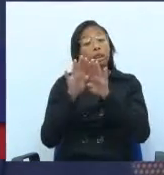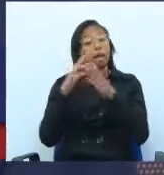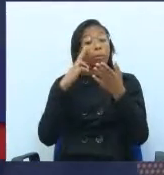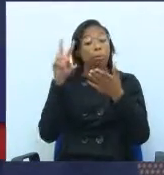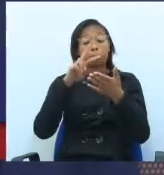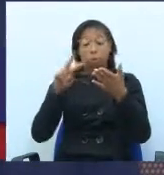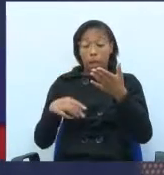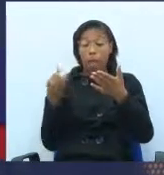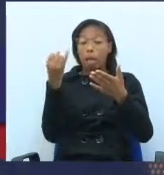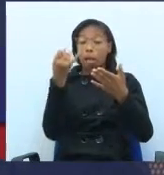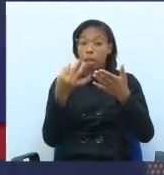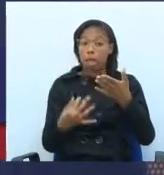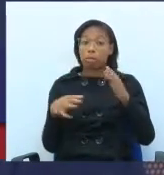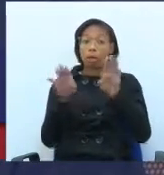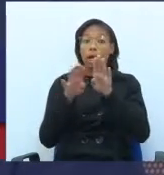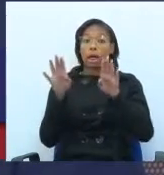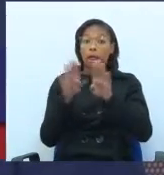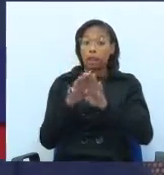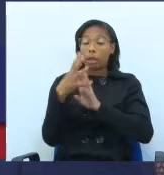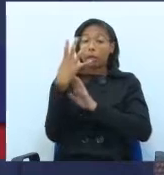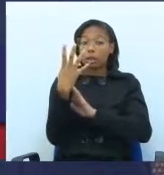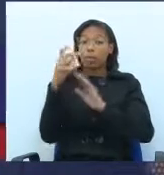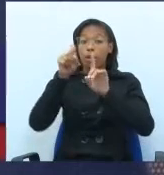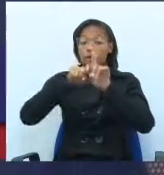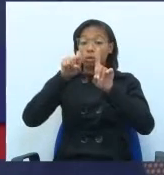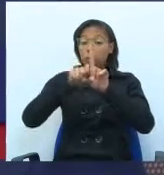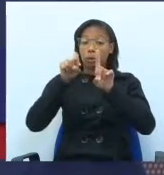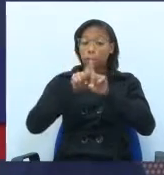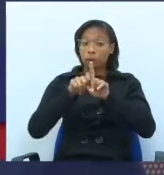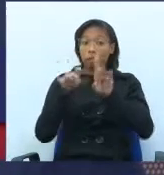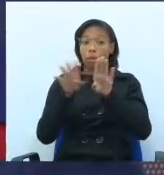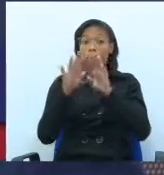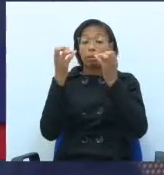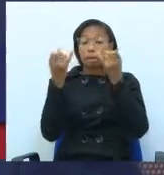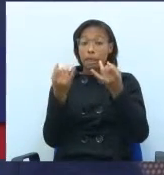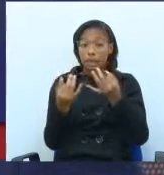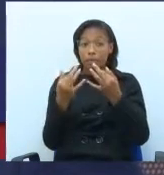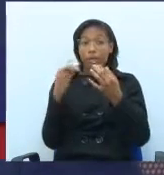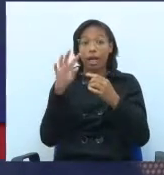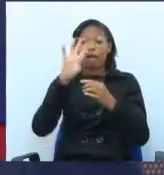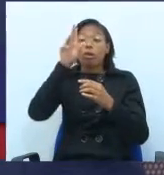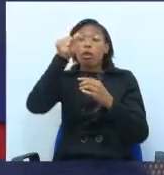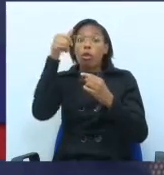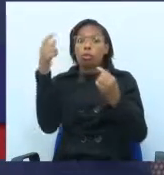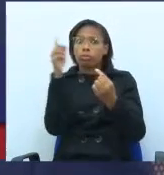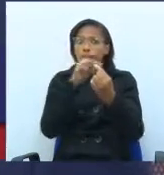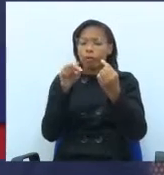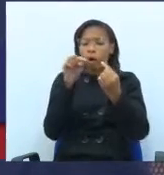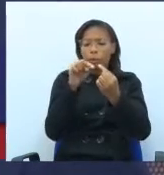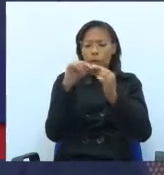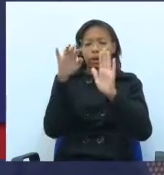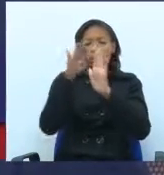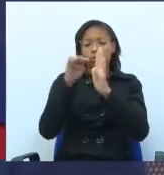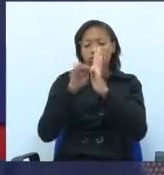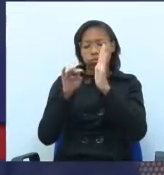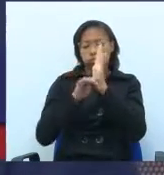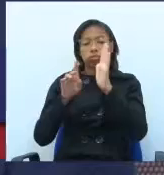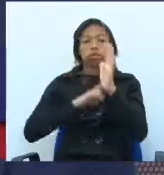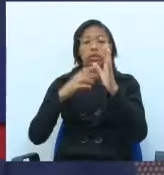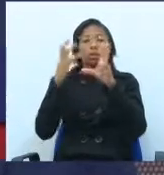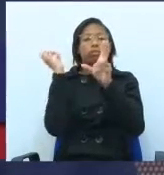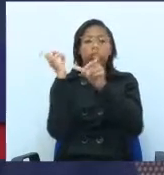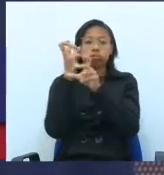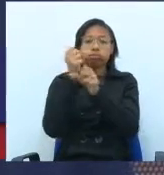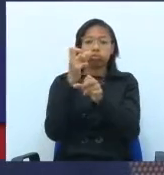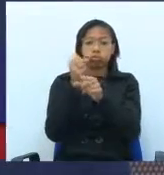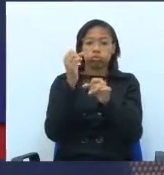primeiro quadrimestre do orçamento, que são as metas, né? De acordo com as diretrizes e o orçamento, a